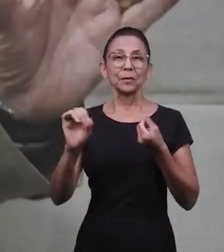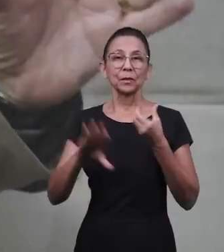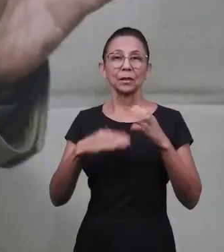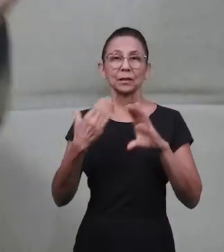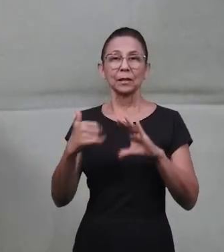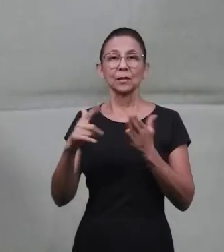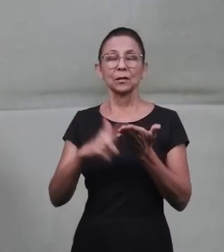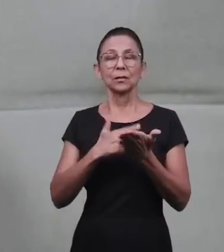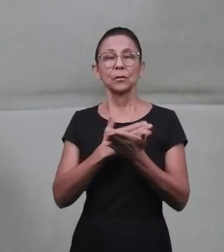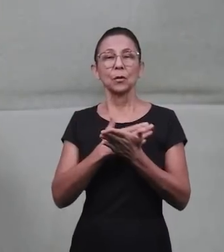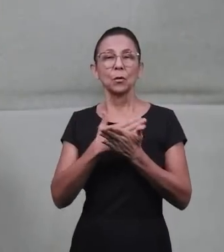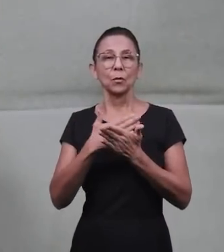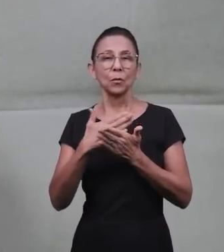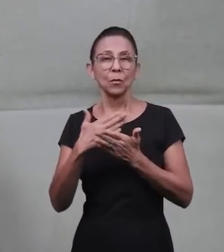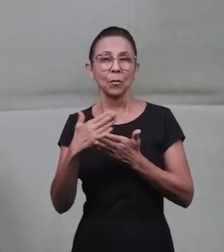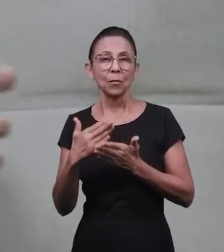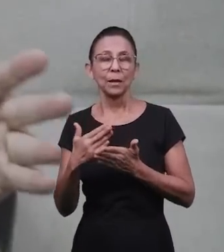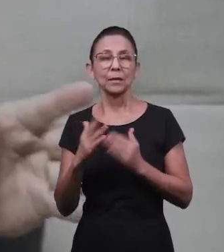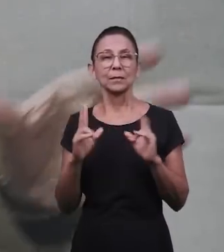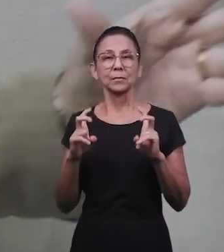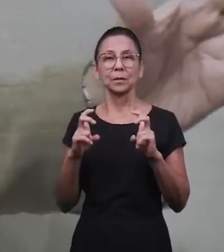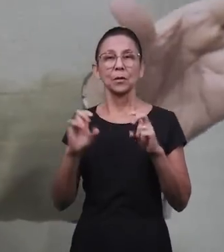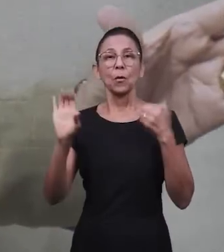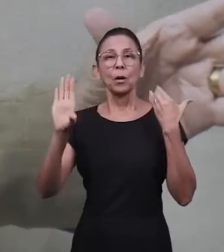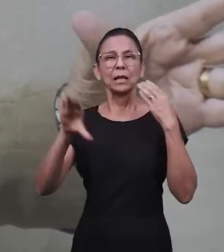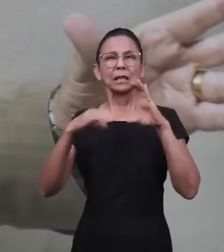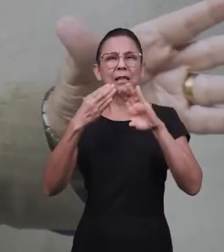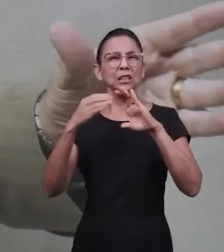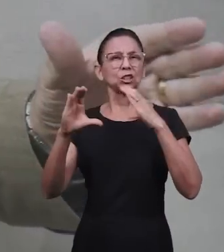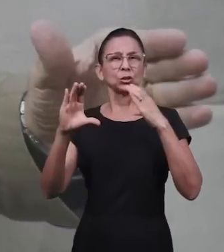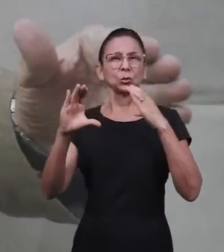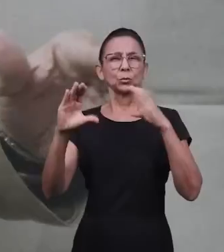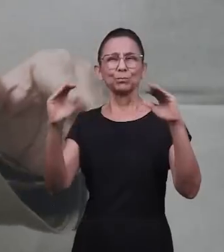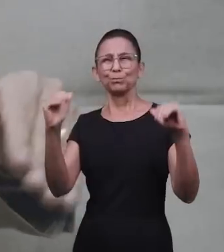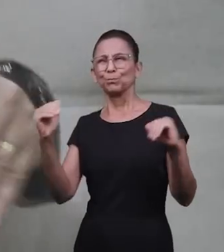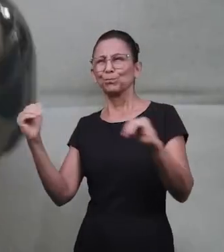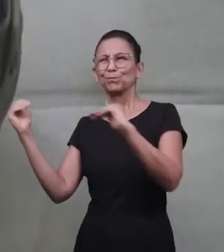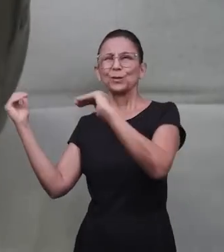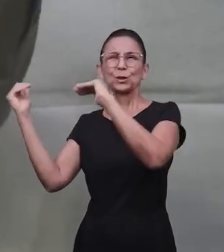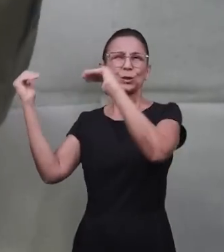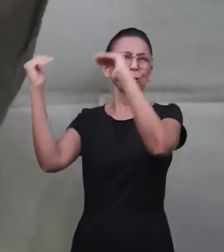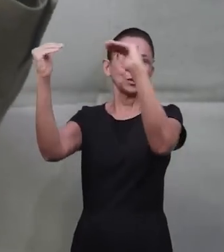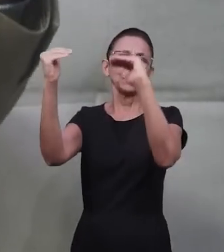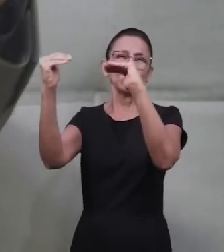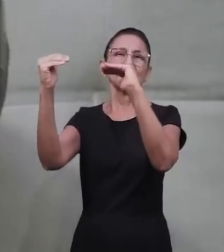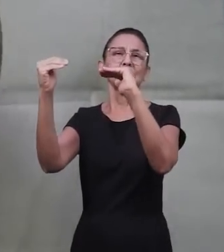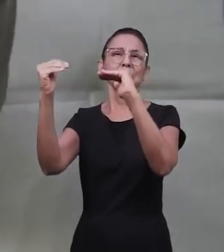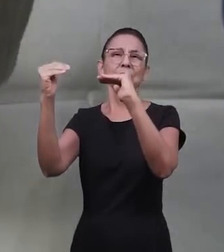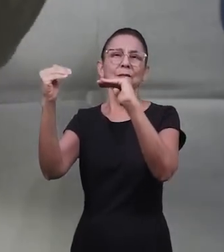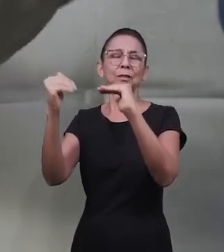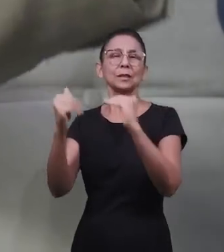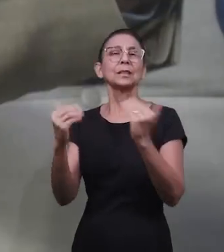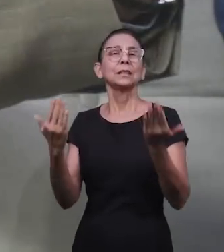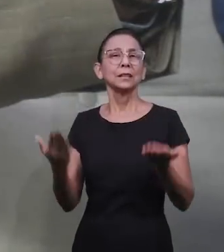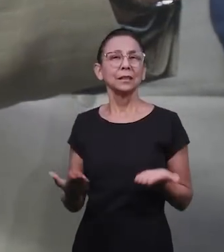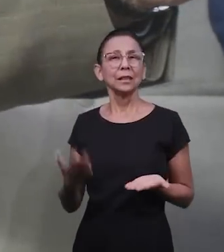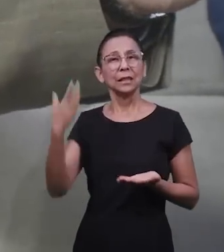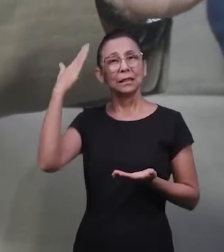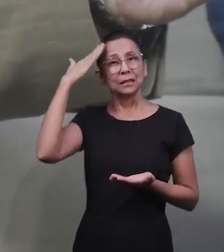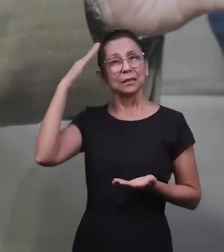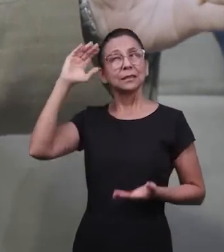dos Cânticos, que é de Salomão. Então é o louvor dos